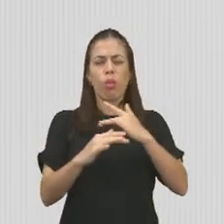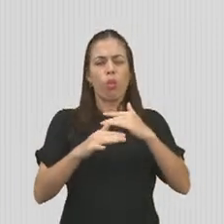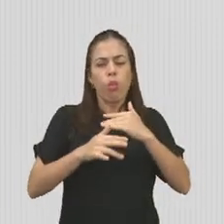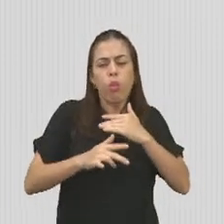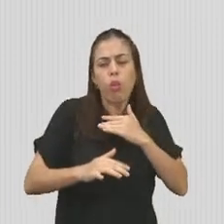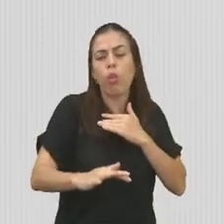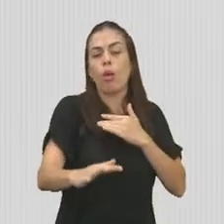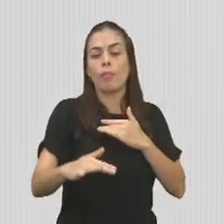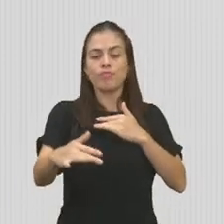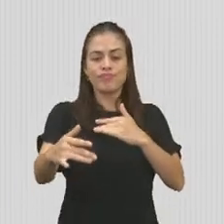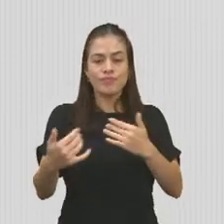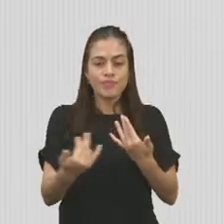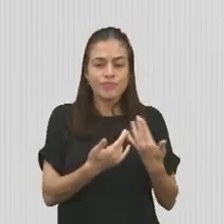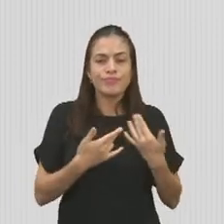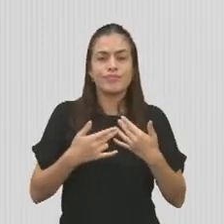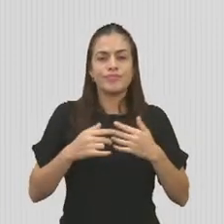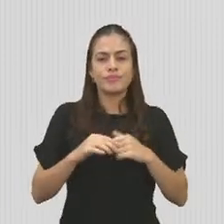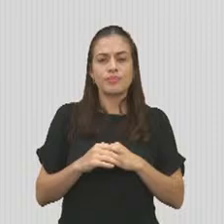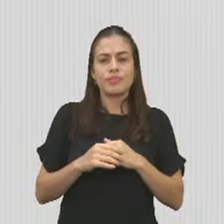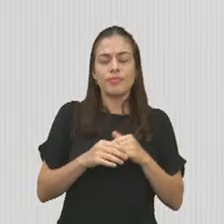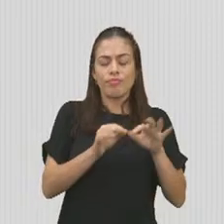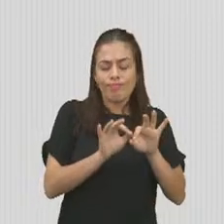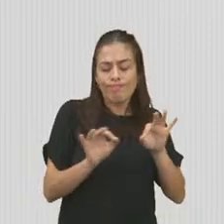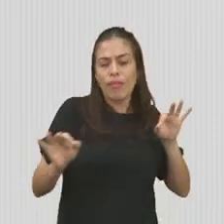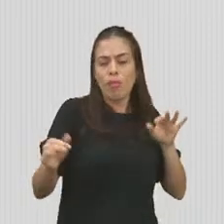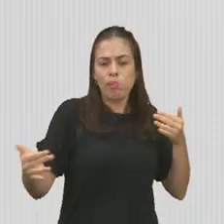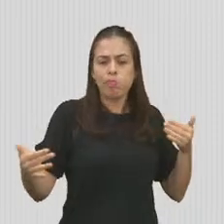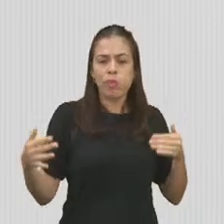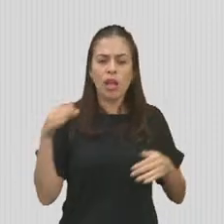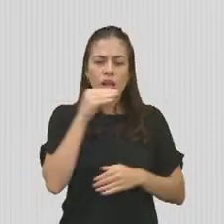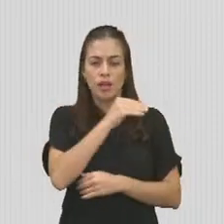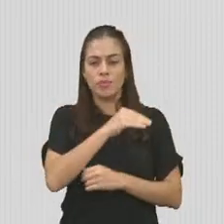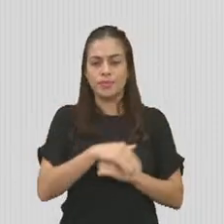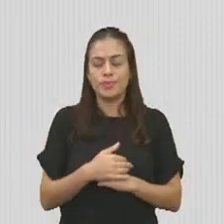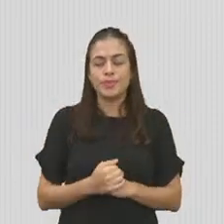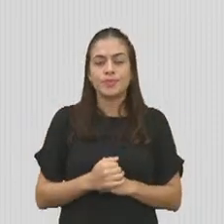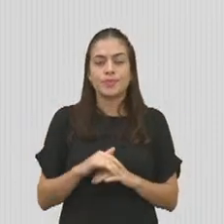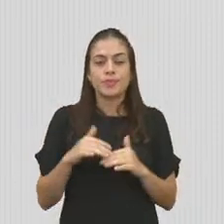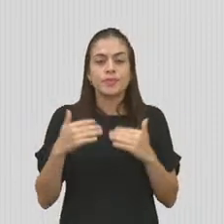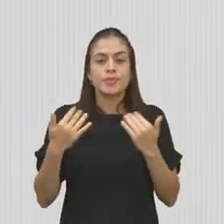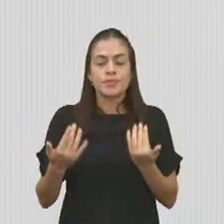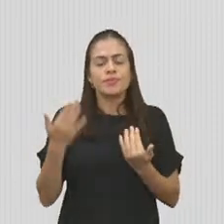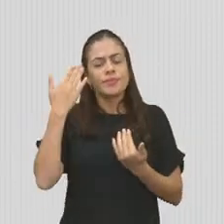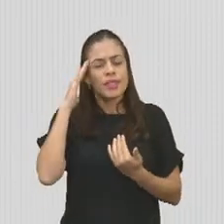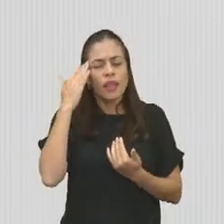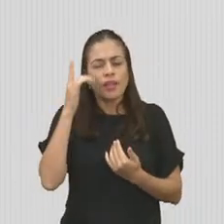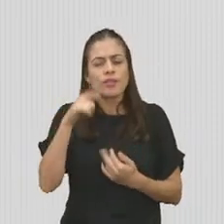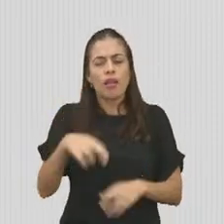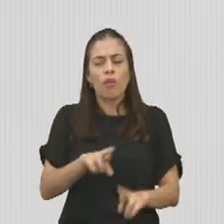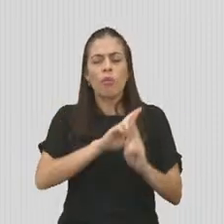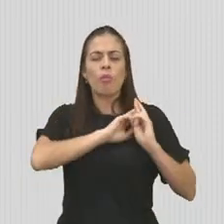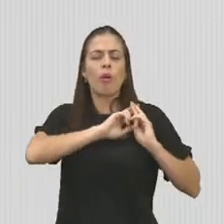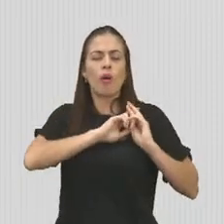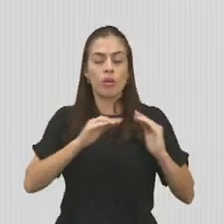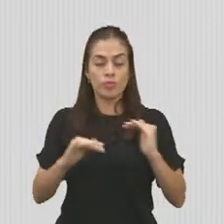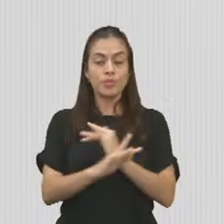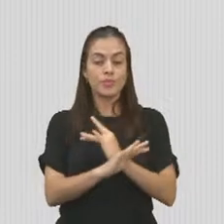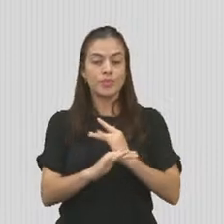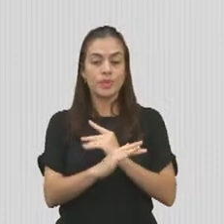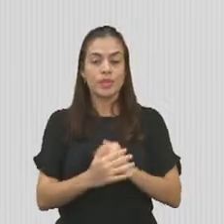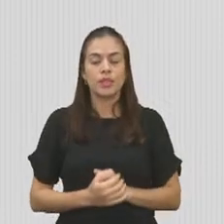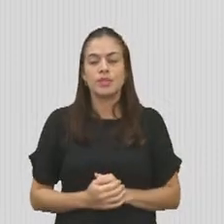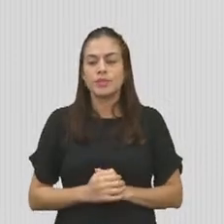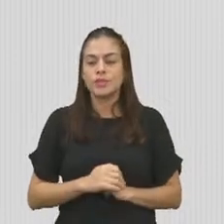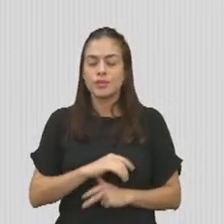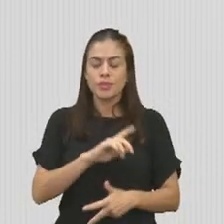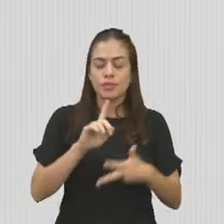pessoas conseguirem se movimentar do ponto A até o ponto B em Jacareí, e isso a gente entende como uma responsabilidade da mobilidade. Em terceiro